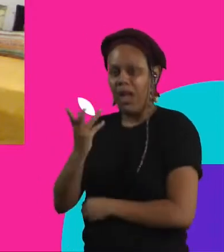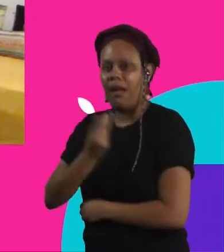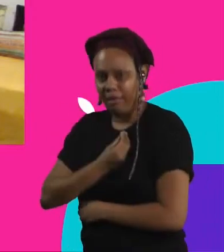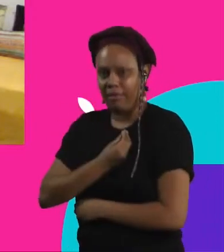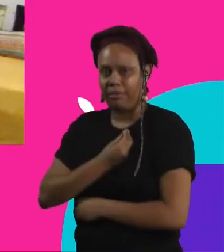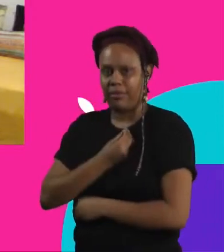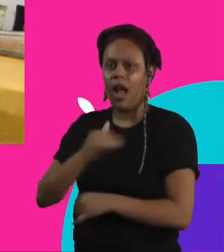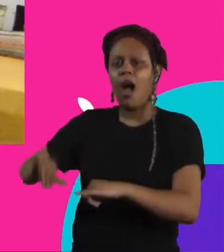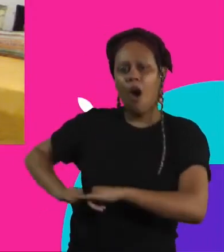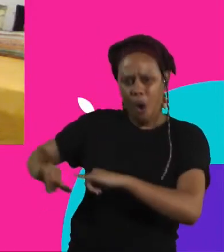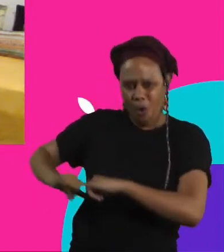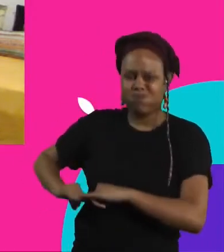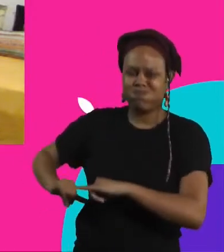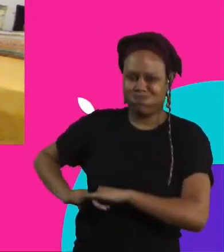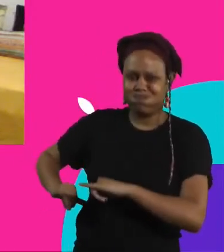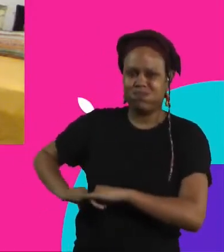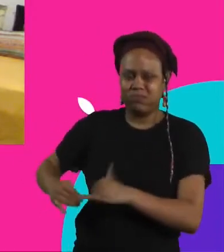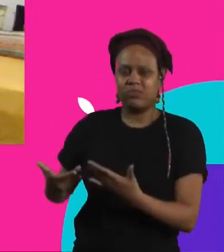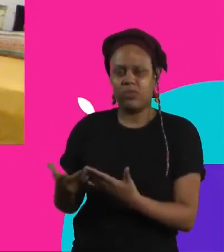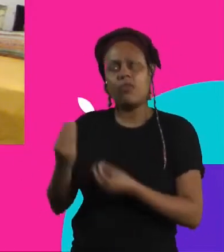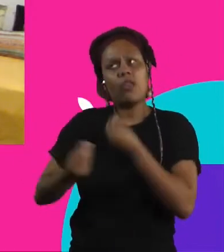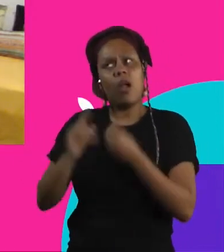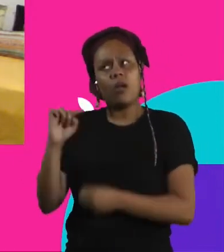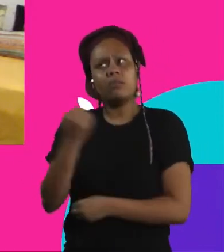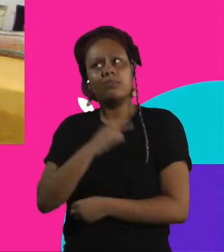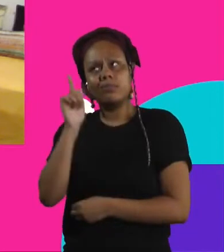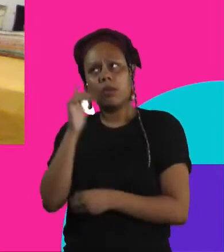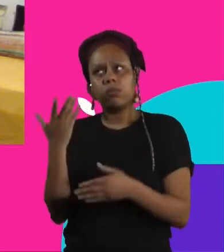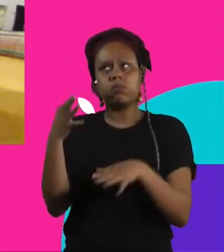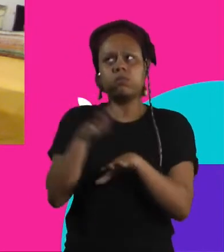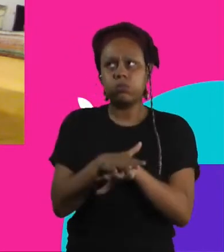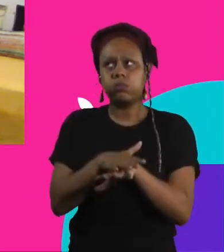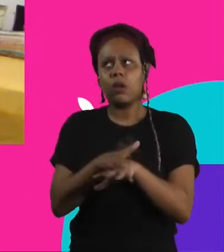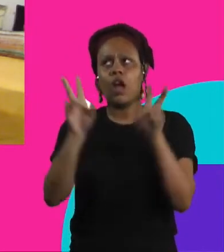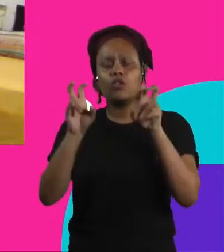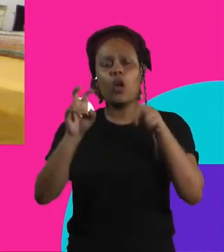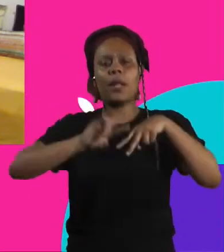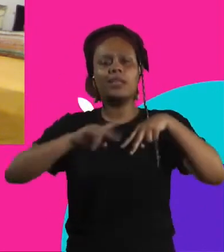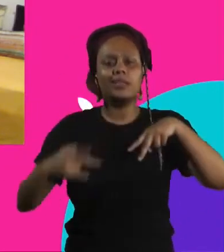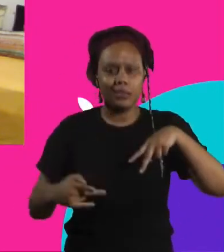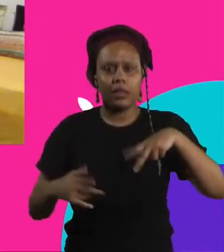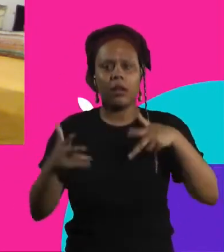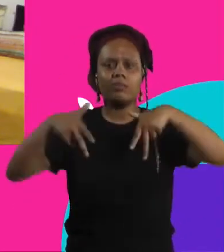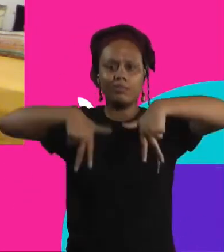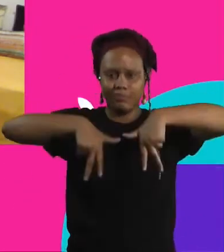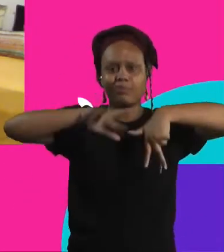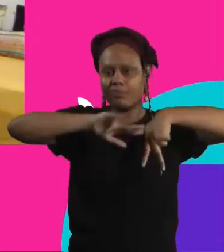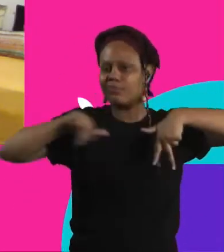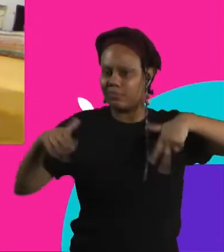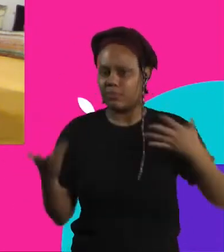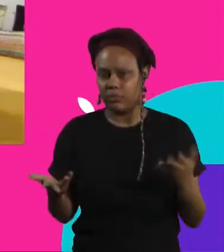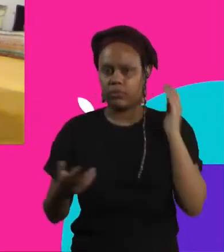aprende mais sobre ser pessoas mais inclusivas, pensando na questão de identidade de gênero, por exemplo? O grande problema é o